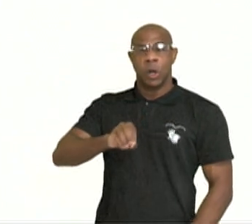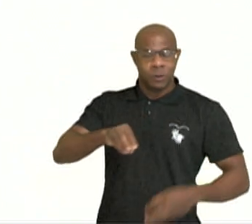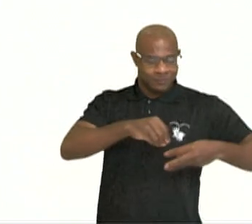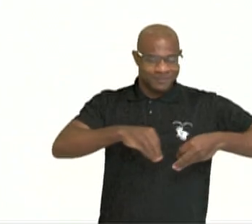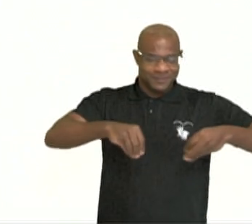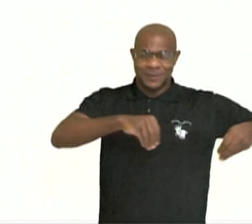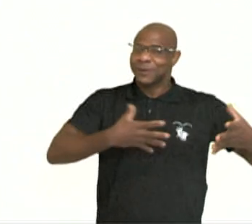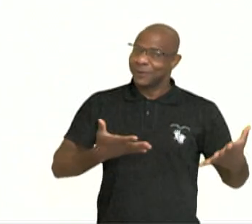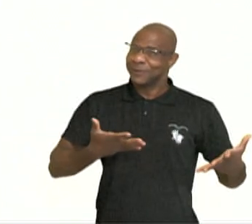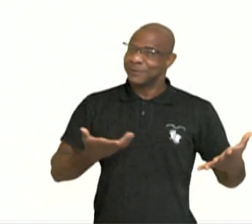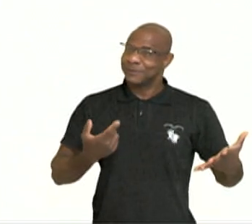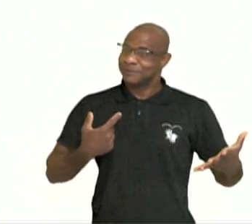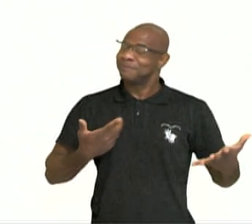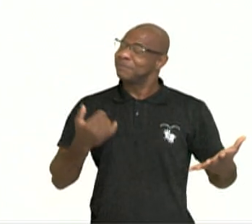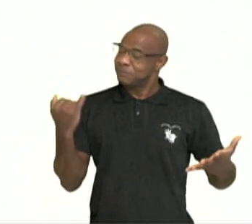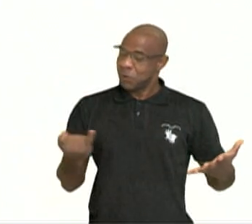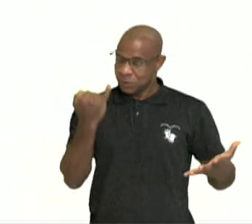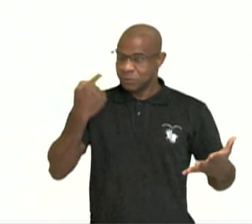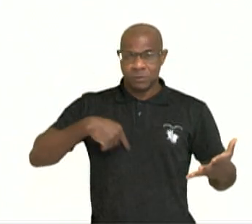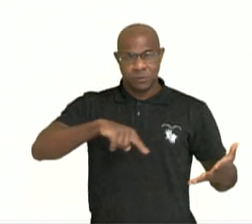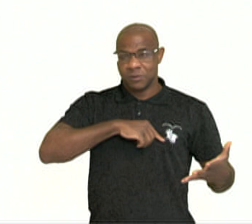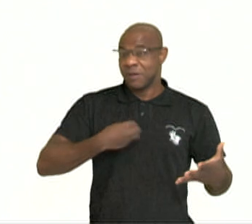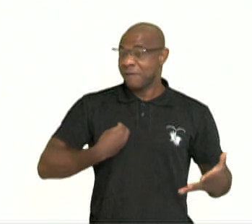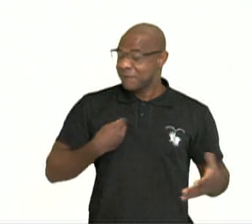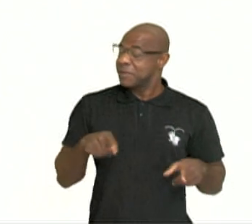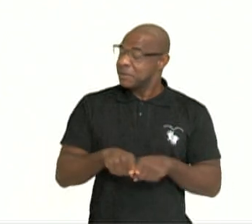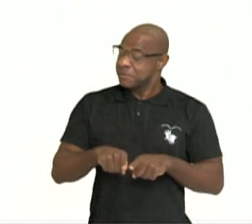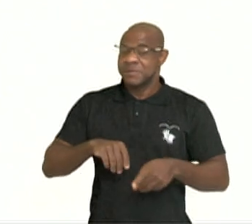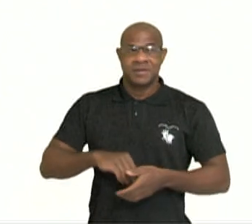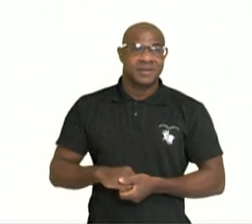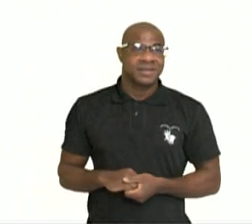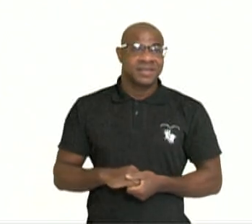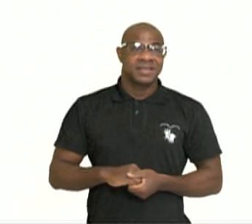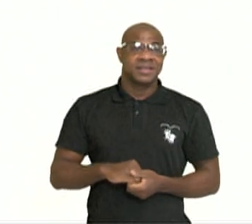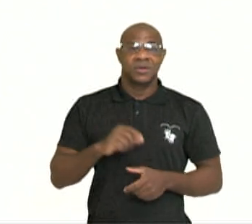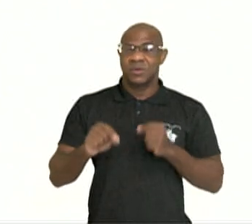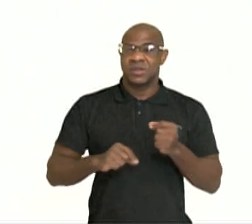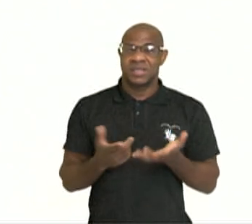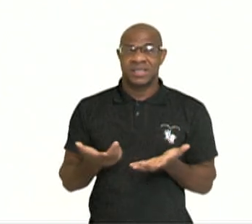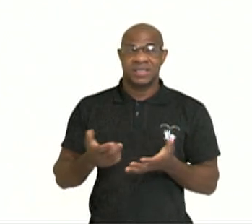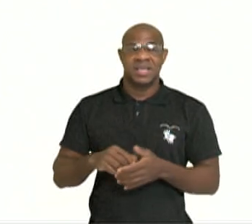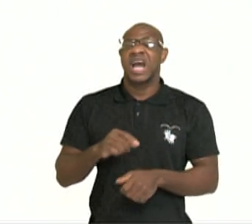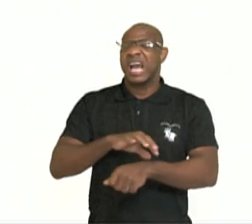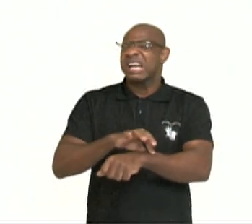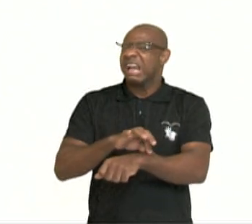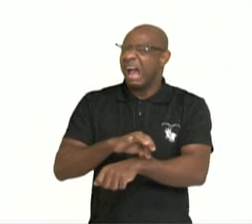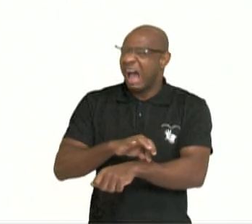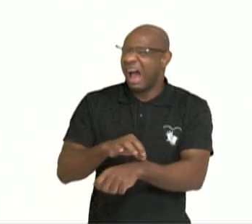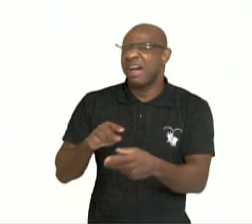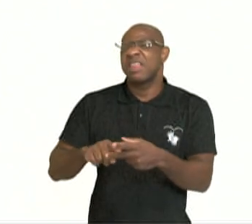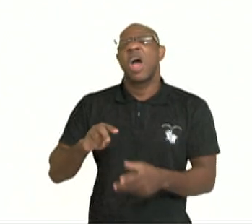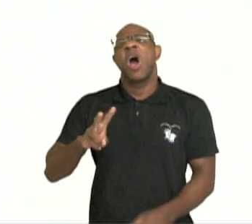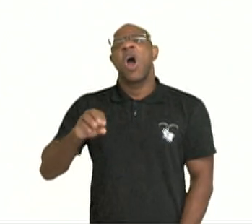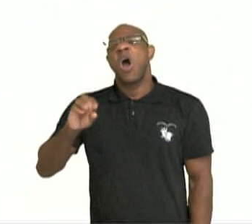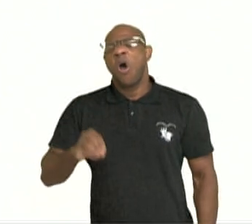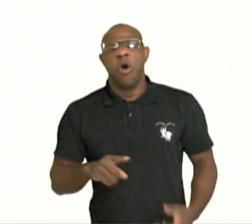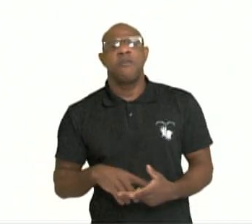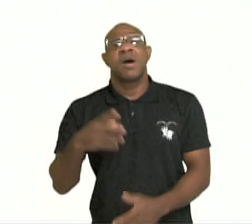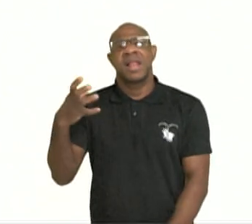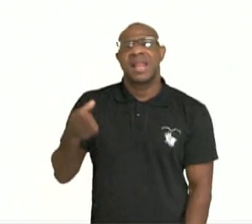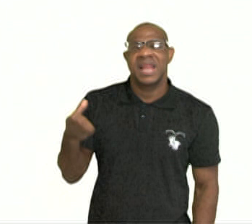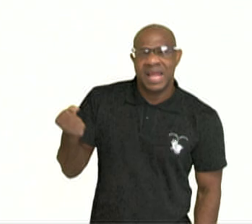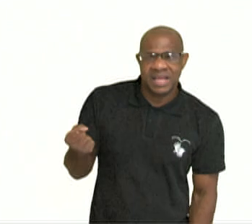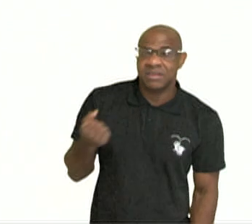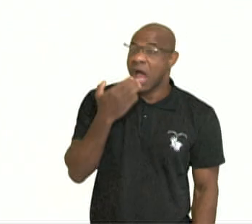uma fruta, se é uma verdura, se é o legume, se são as carnes que nós consumimos, os ovos, o leite.